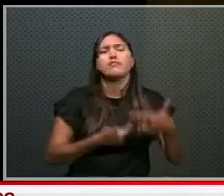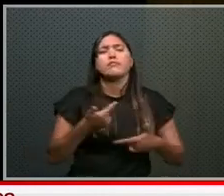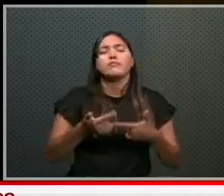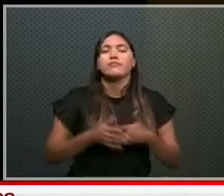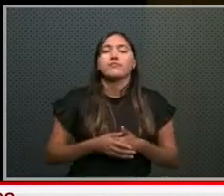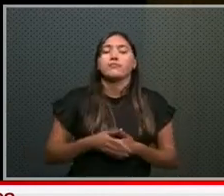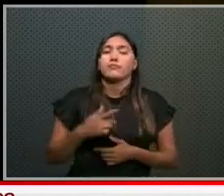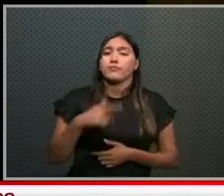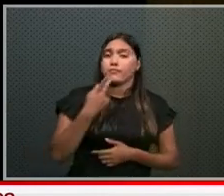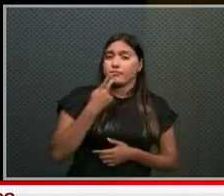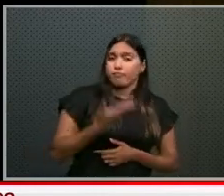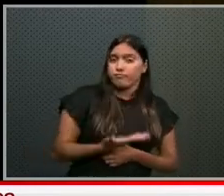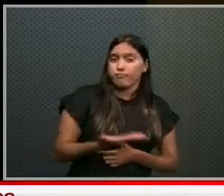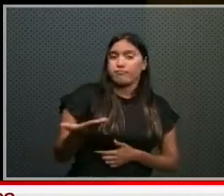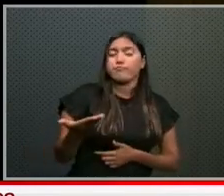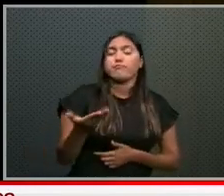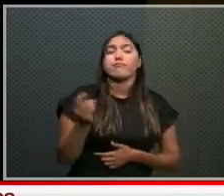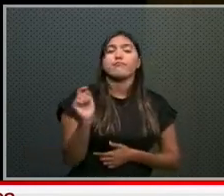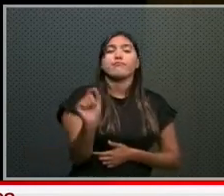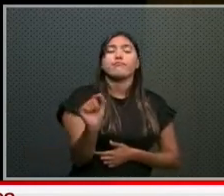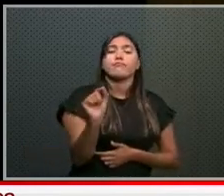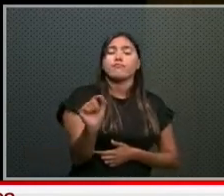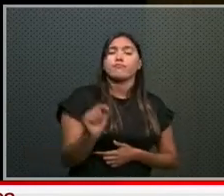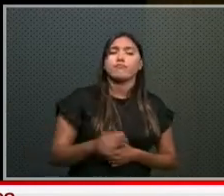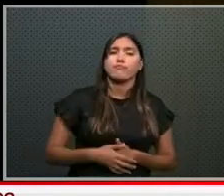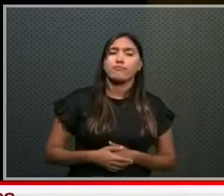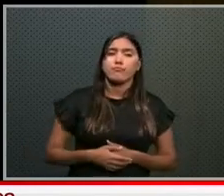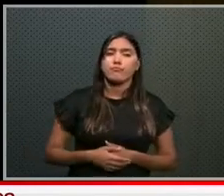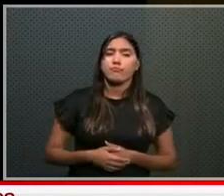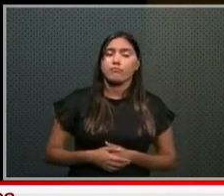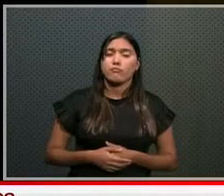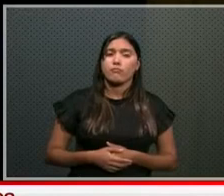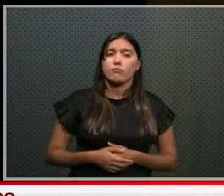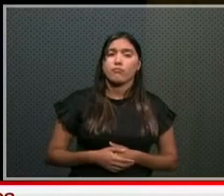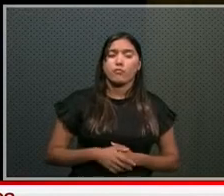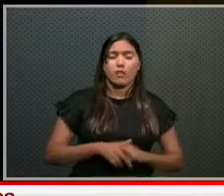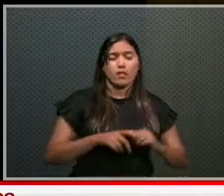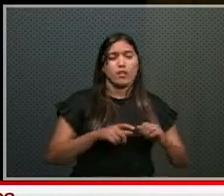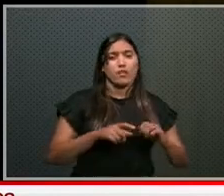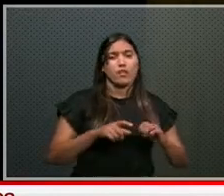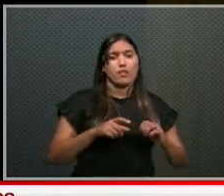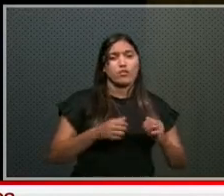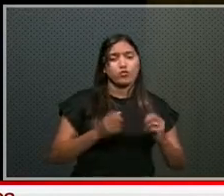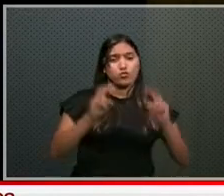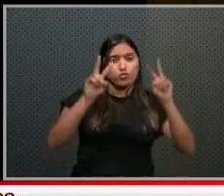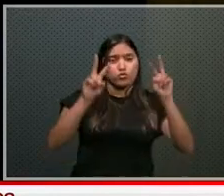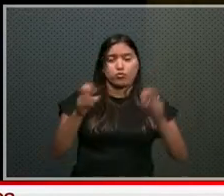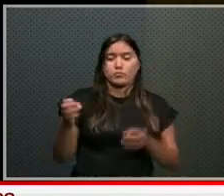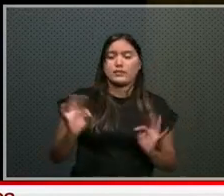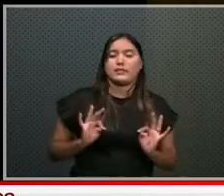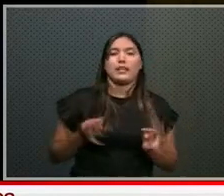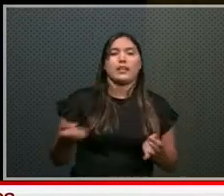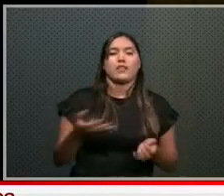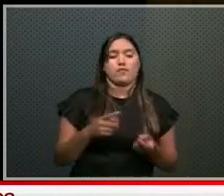destaco por tanto nessa minha fala as contribuições de inovação do Ian do ipiam